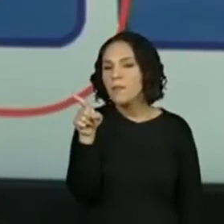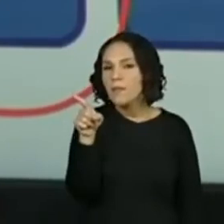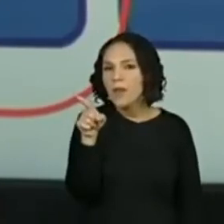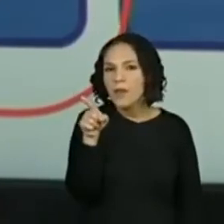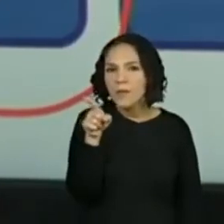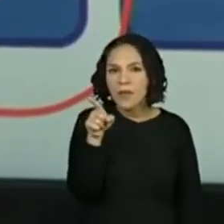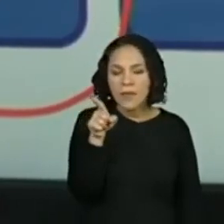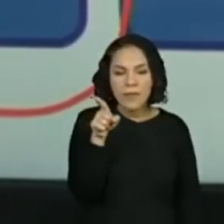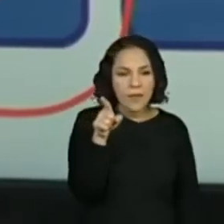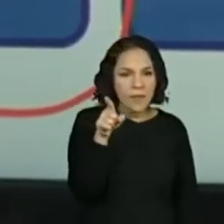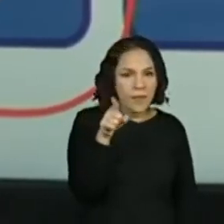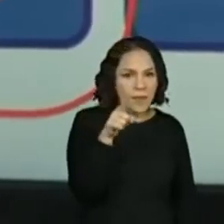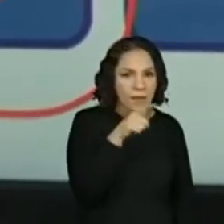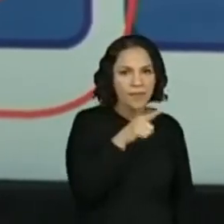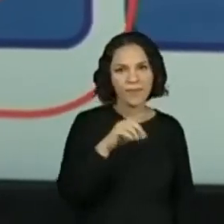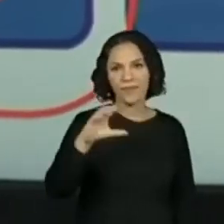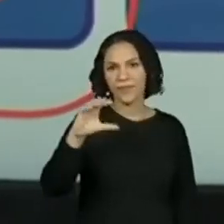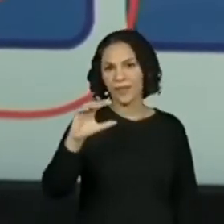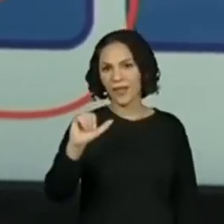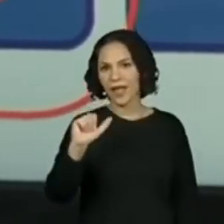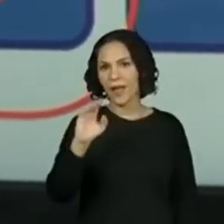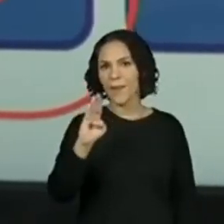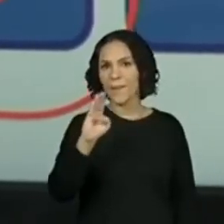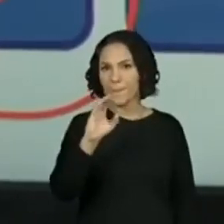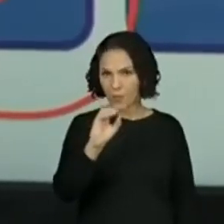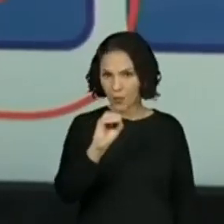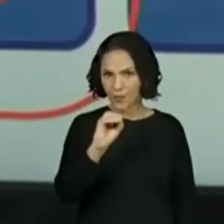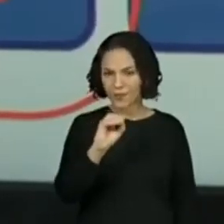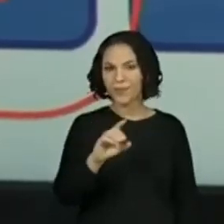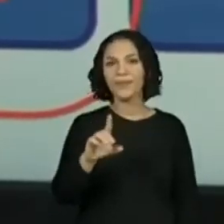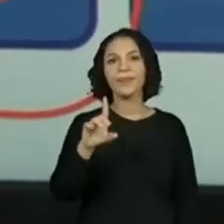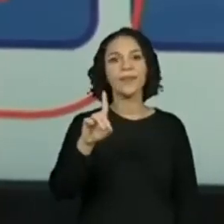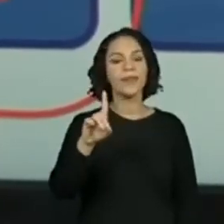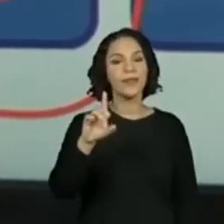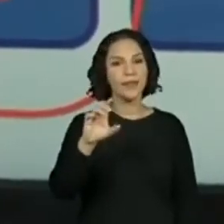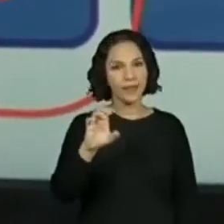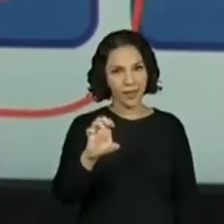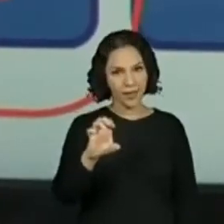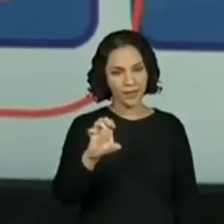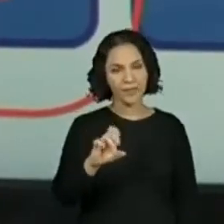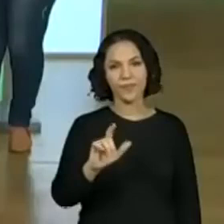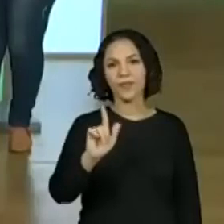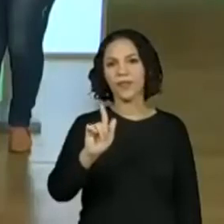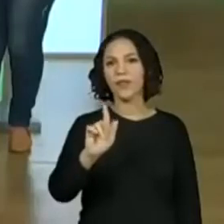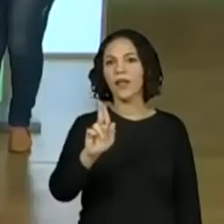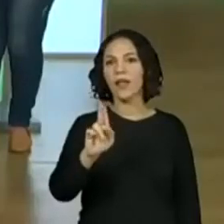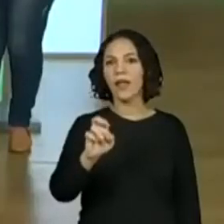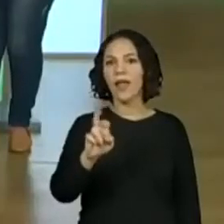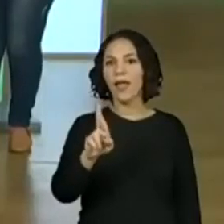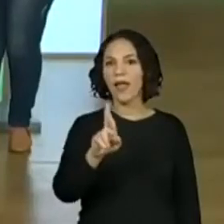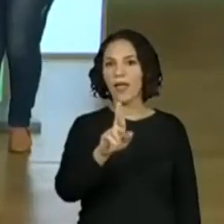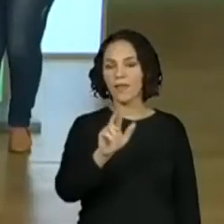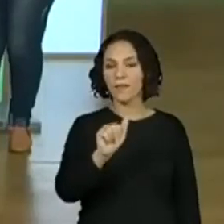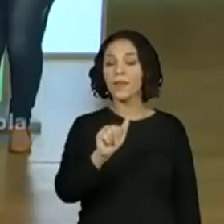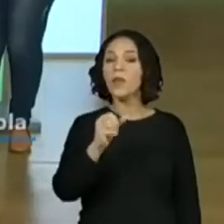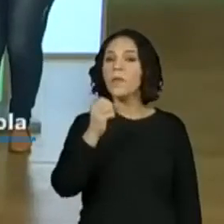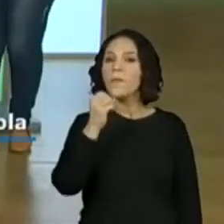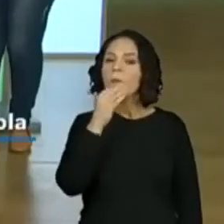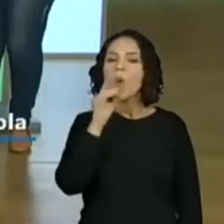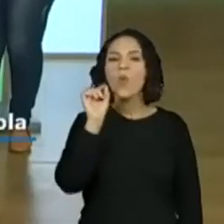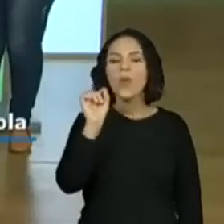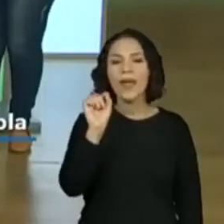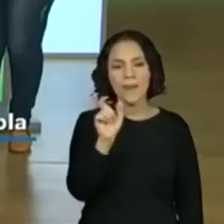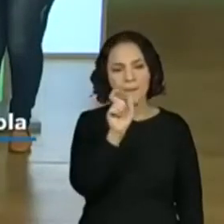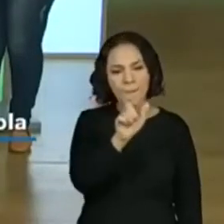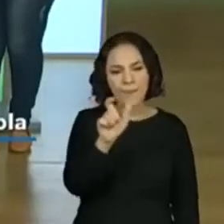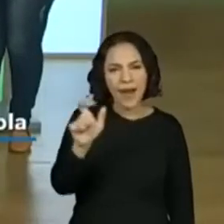ó. Bem, cabo de guerra. Porque é muito importante pra gente saber, né? Ir ajustando o que a gente fala com o que a gente tá lendo.